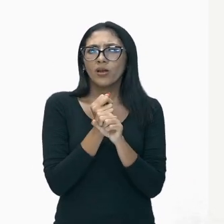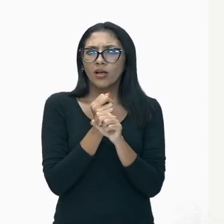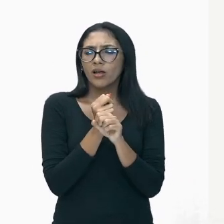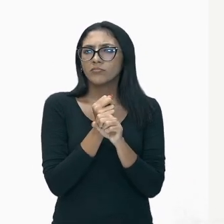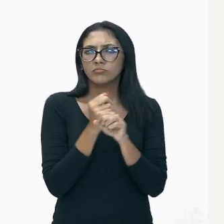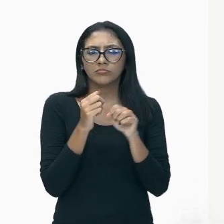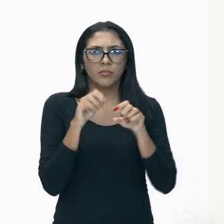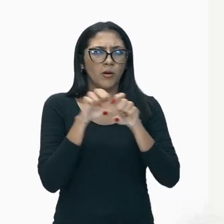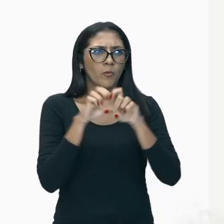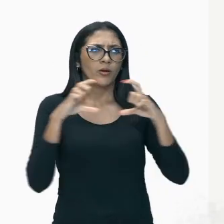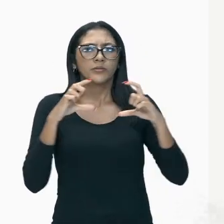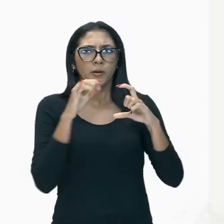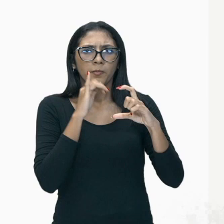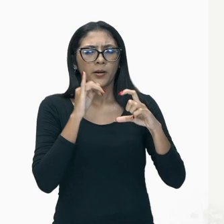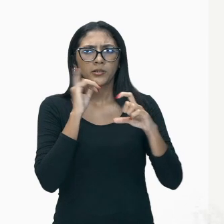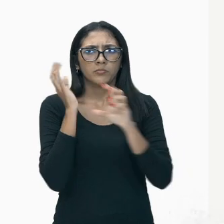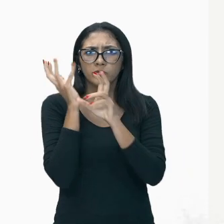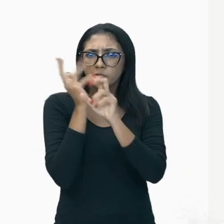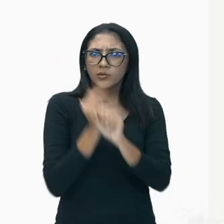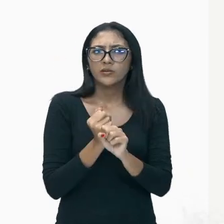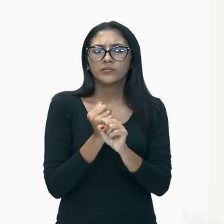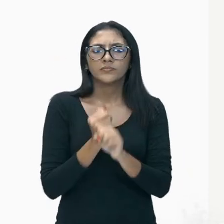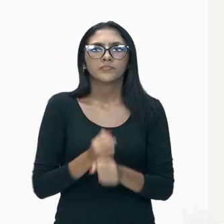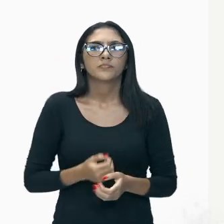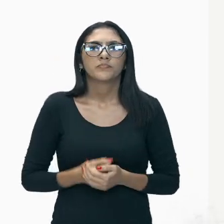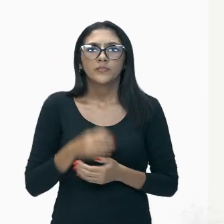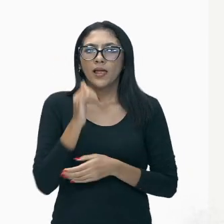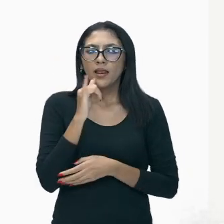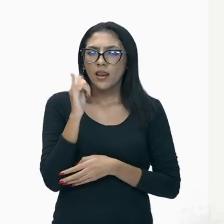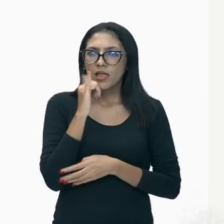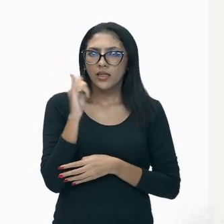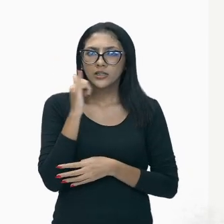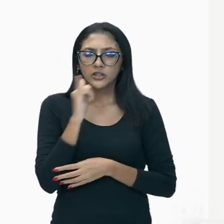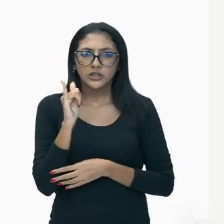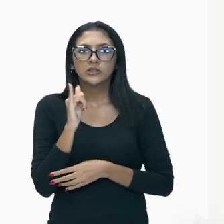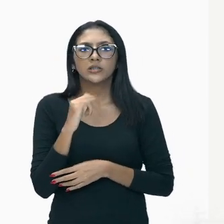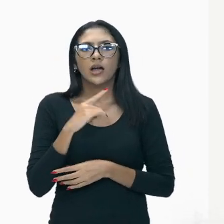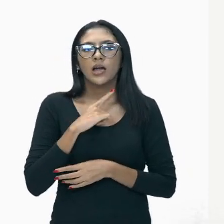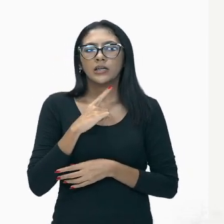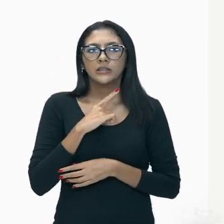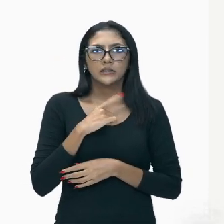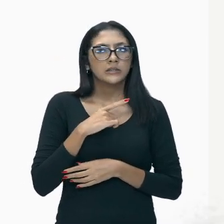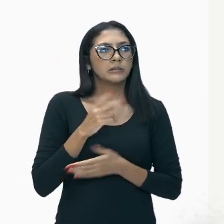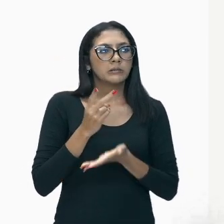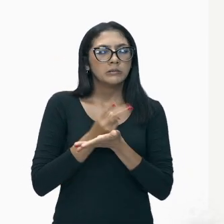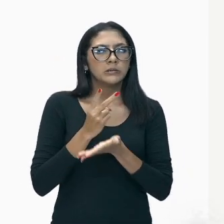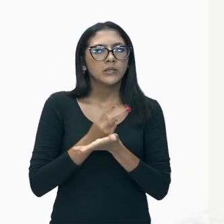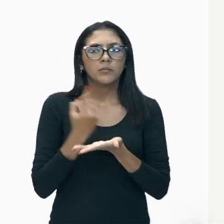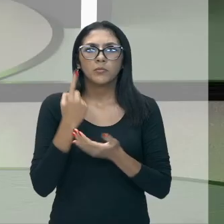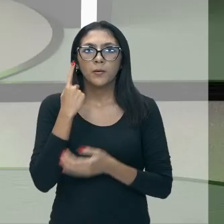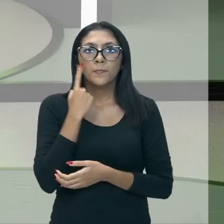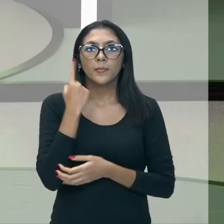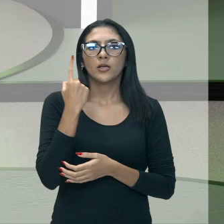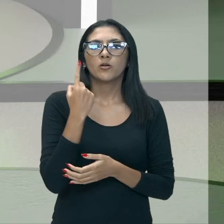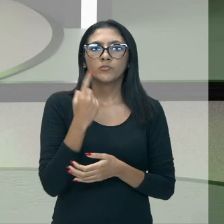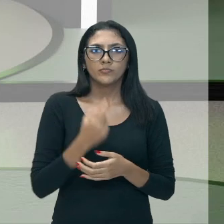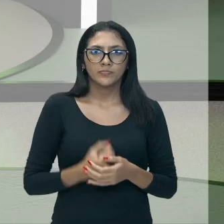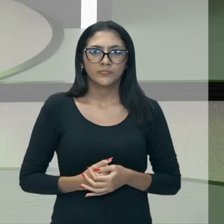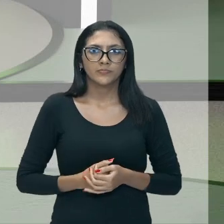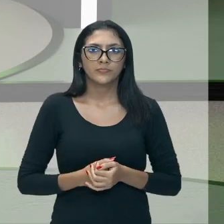Toda vez que se falar de energia, eu deixo e faço o seguinte questionamento, vejam